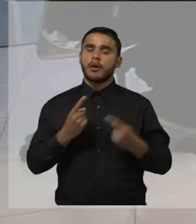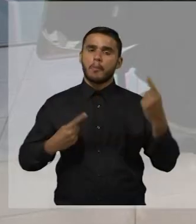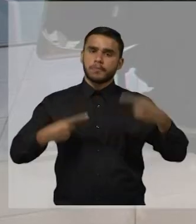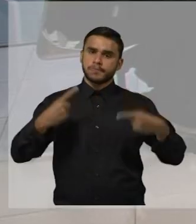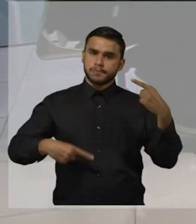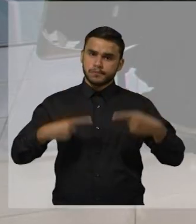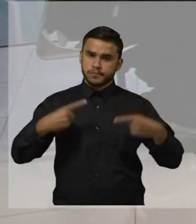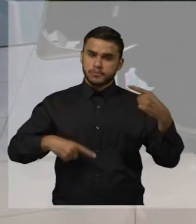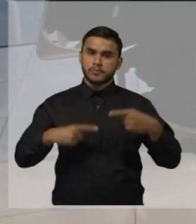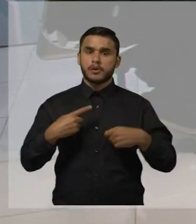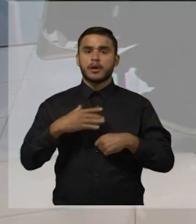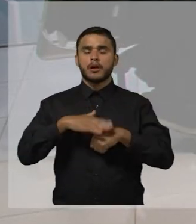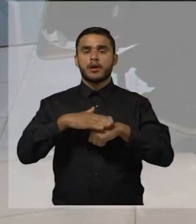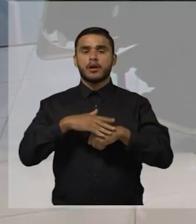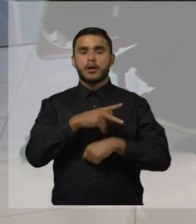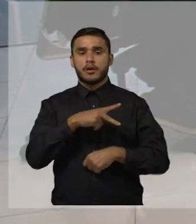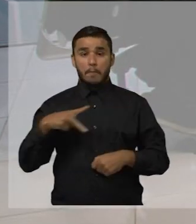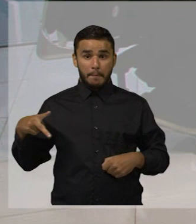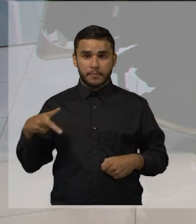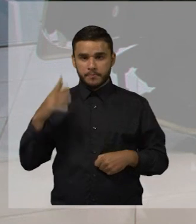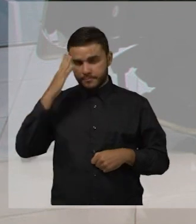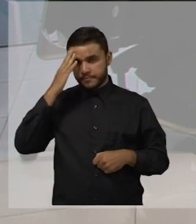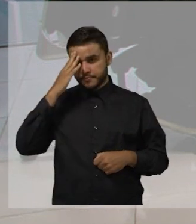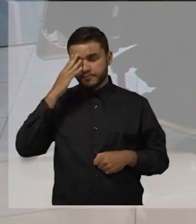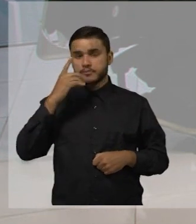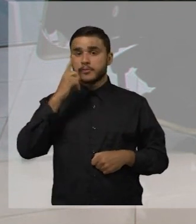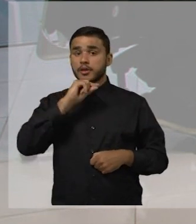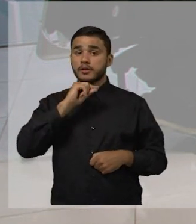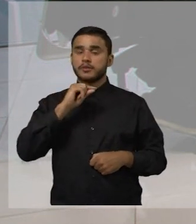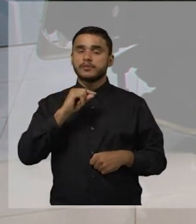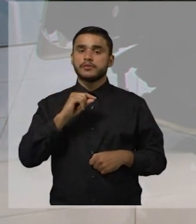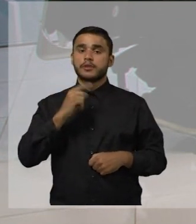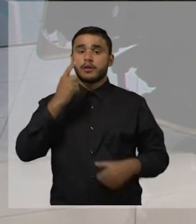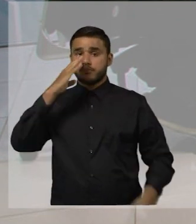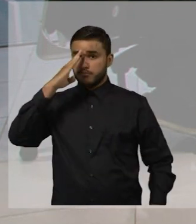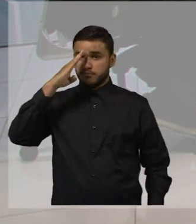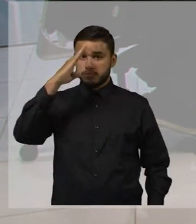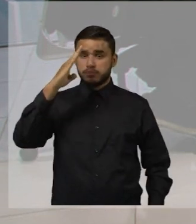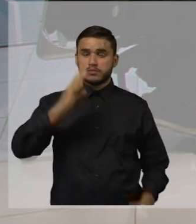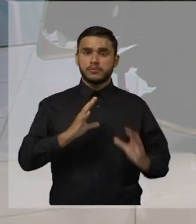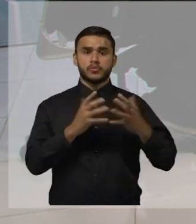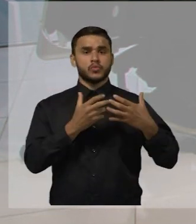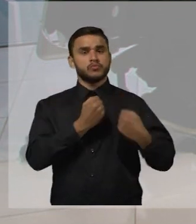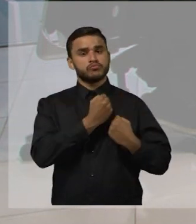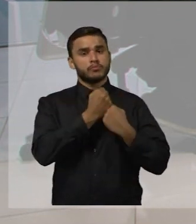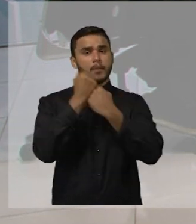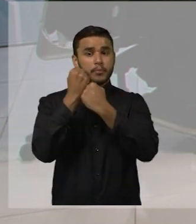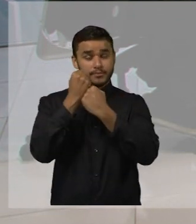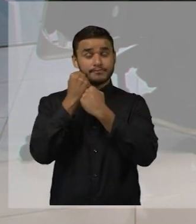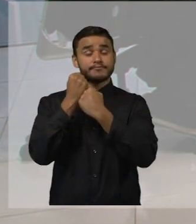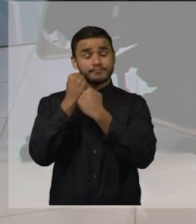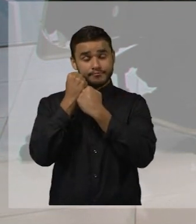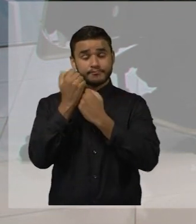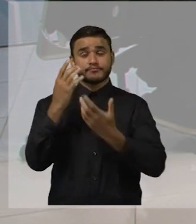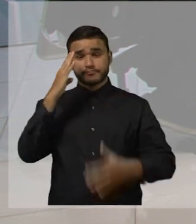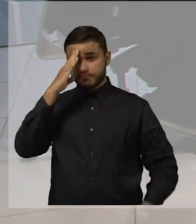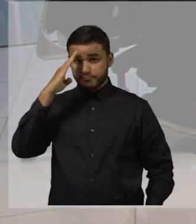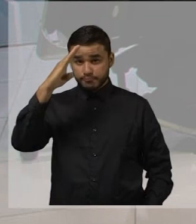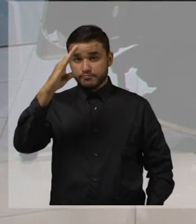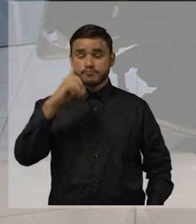forte que protege política e institucionalmente o governo, que é a âncora composta pelos